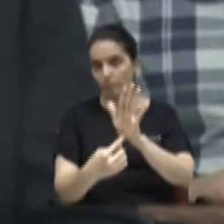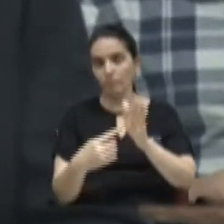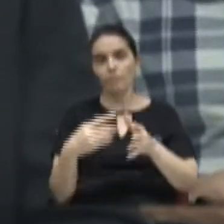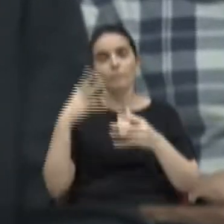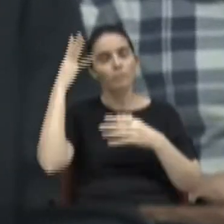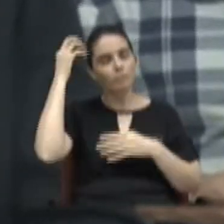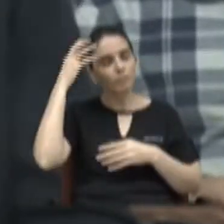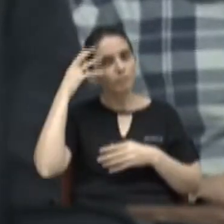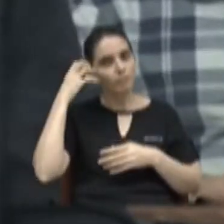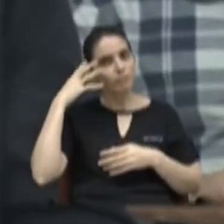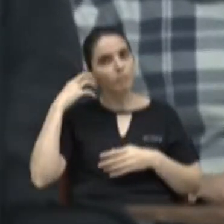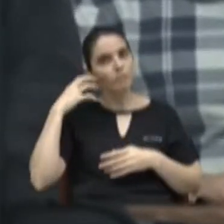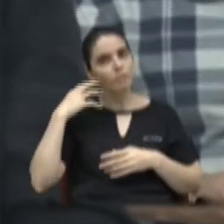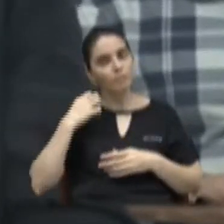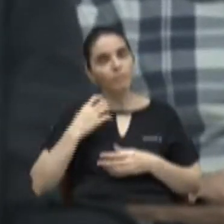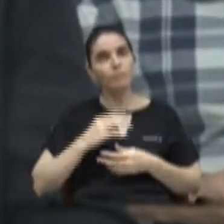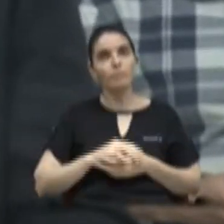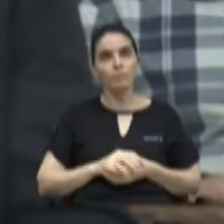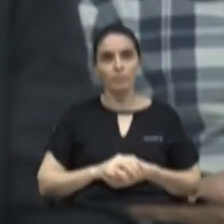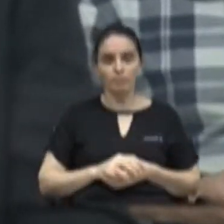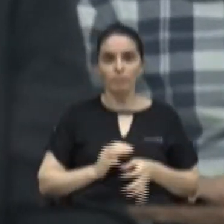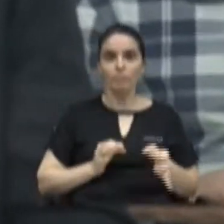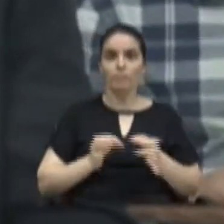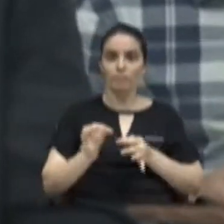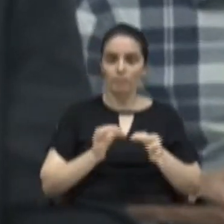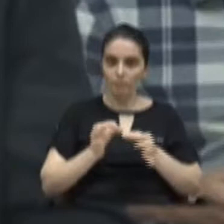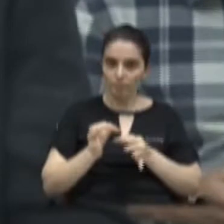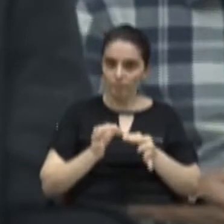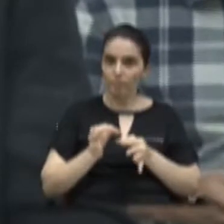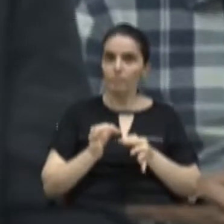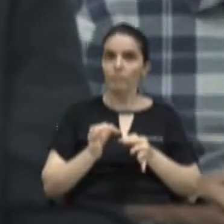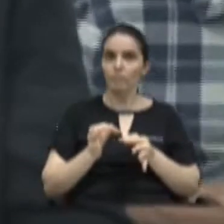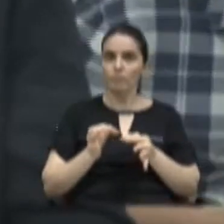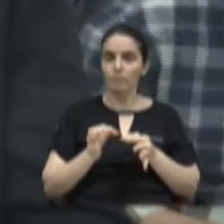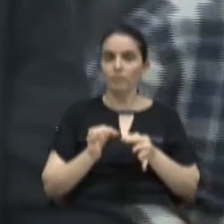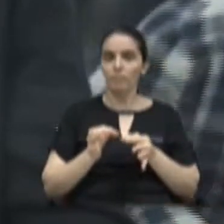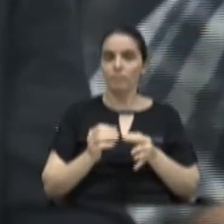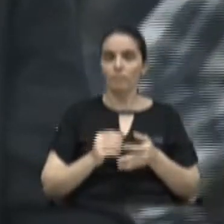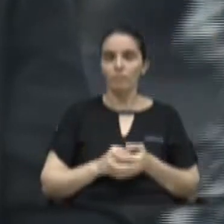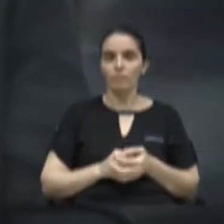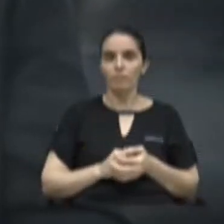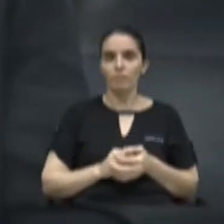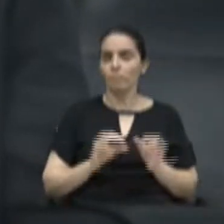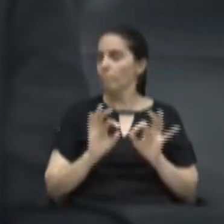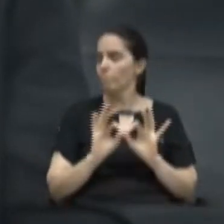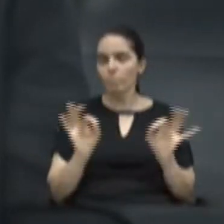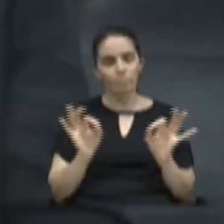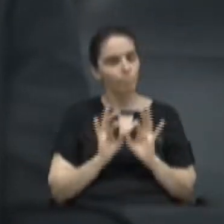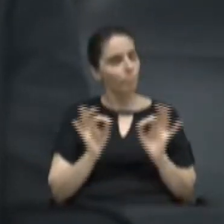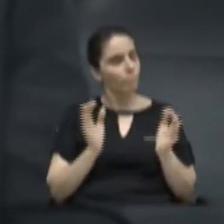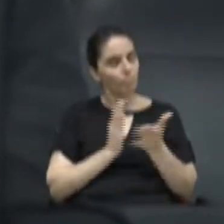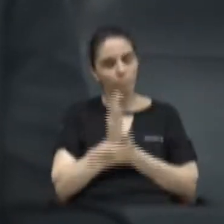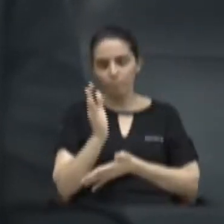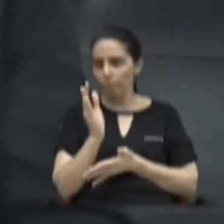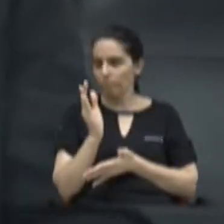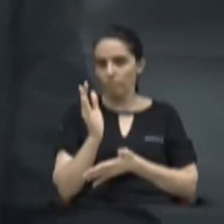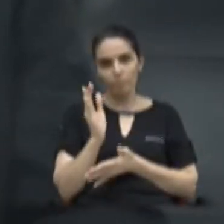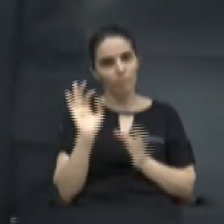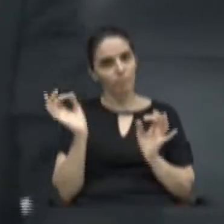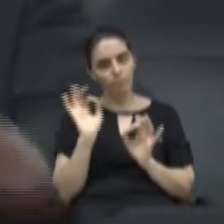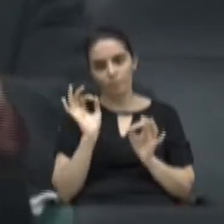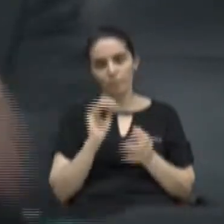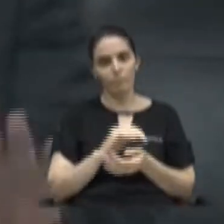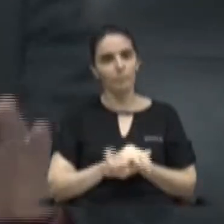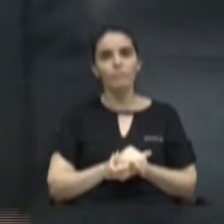Lubogo, vejo que um projeto dessa envergadura não é fácil ser aprovado. Não é fácil.